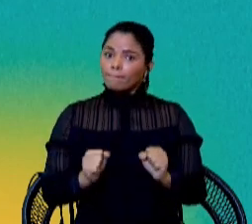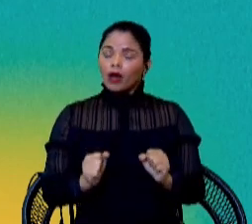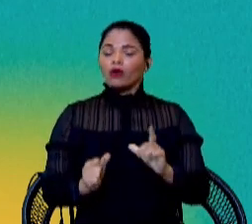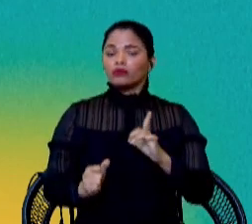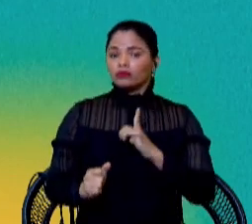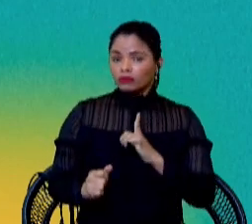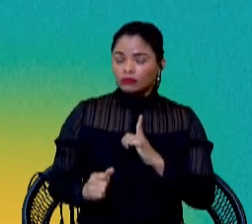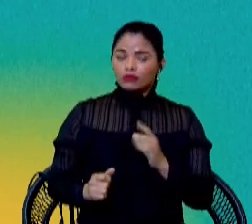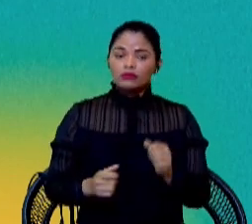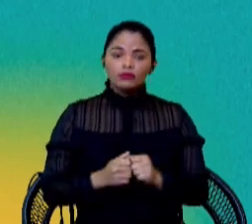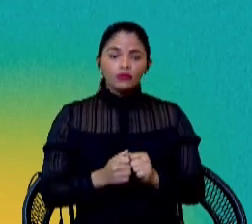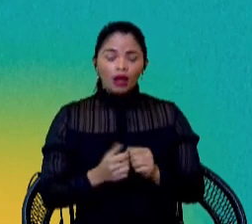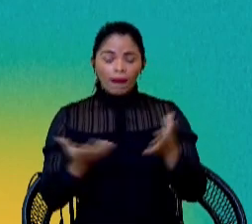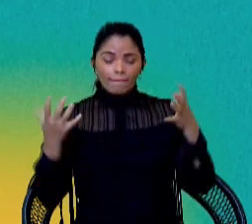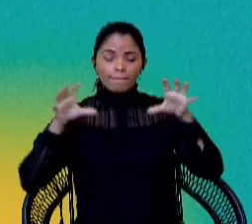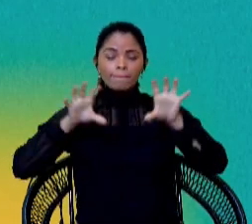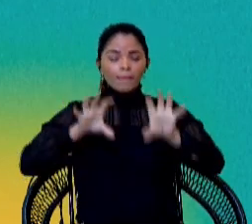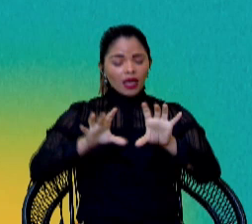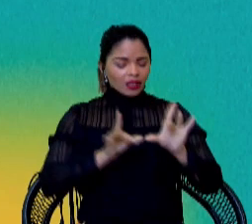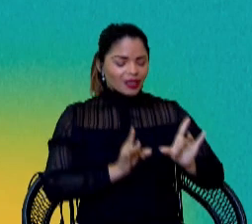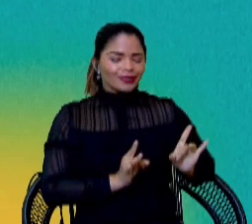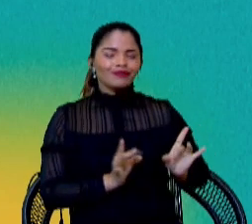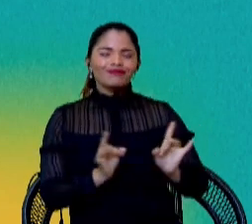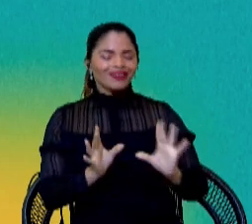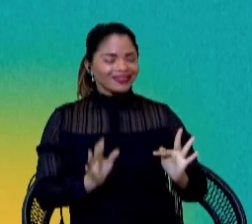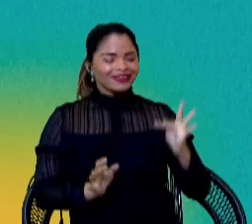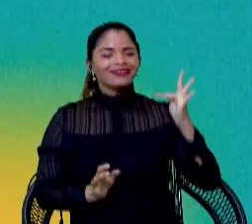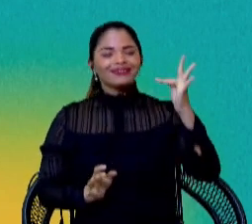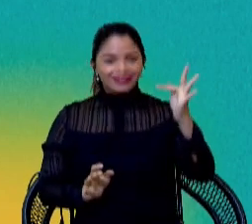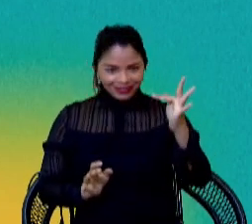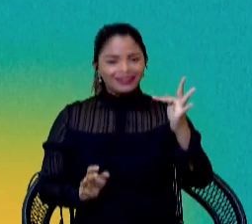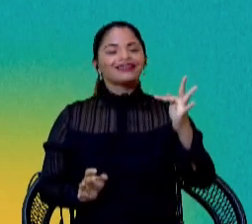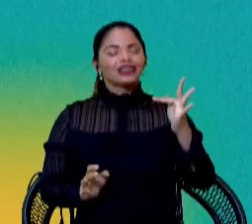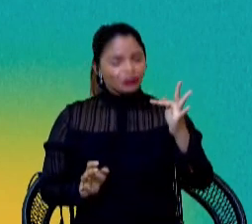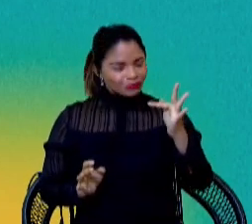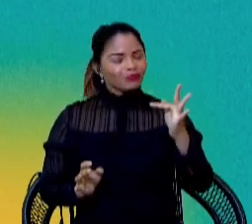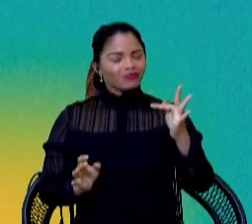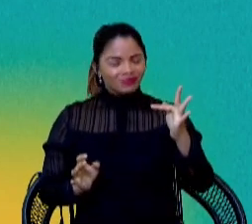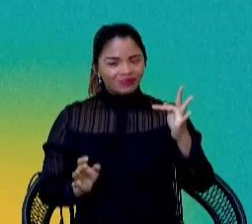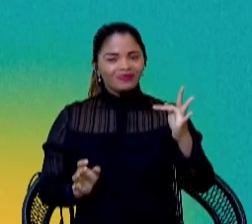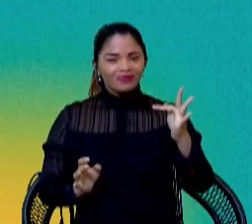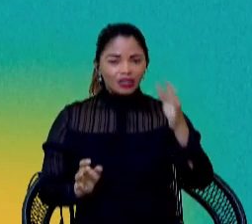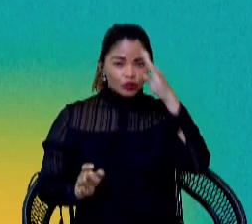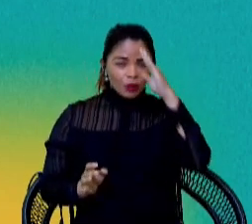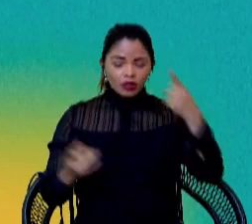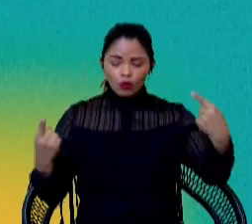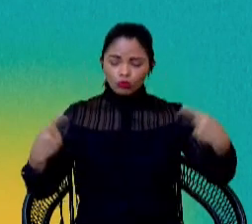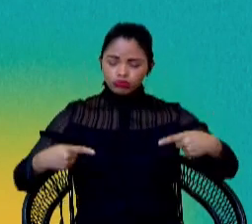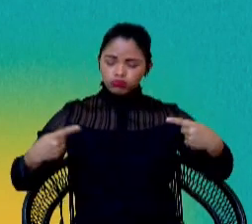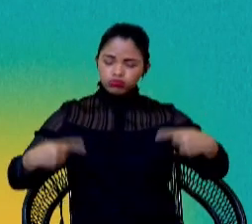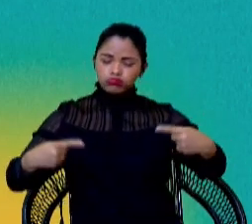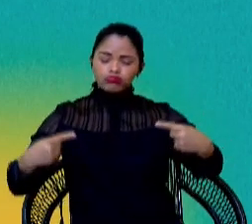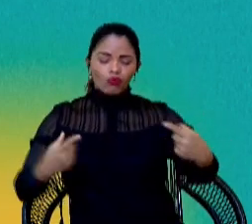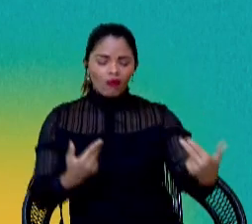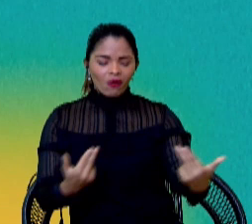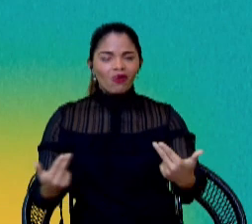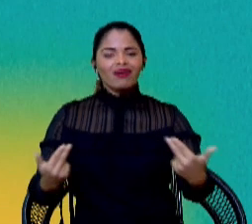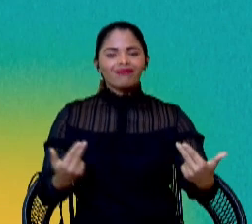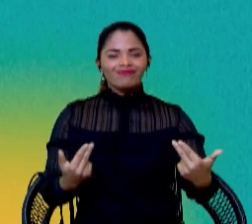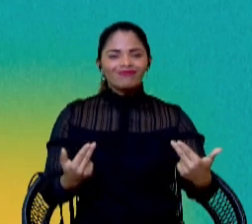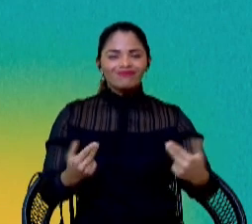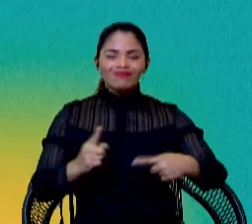me impactar em venda futura, principalmente se eu tenho concorrentes que vendem produtos similares aos meus. Como que